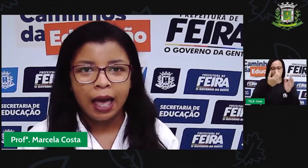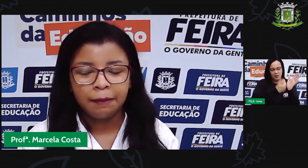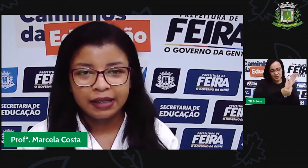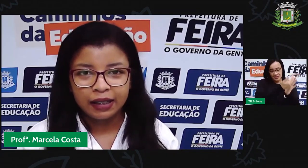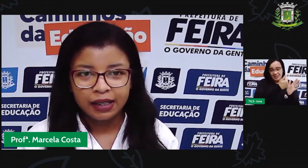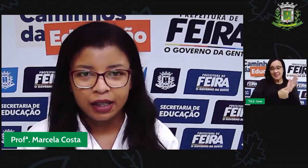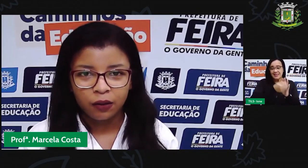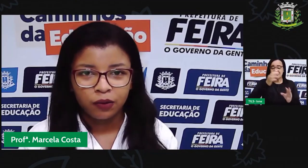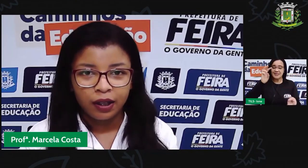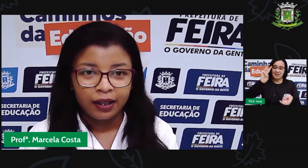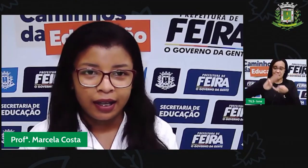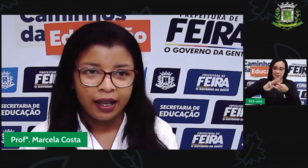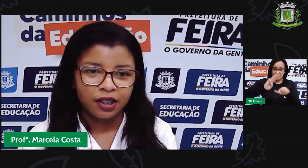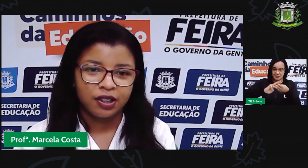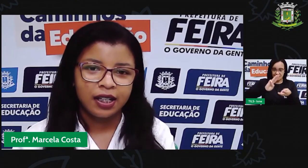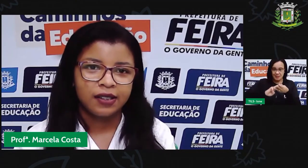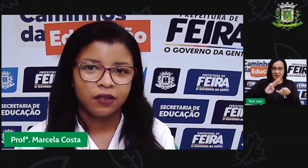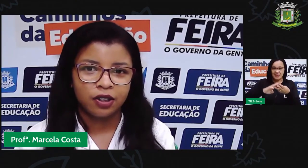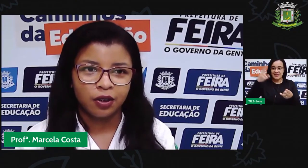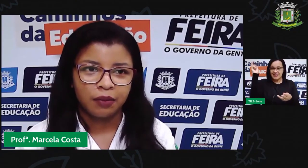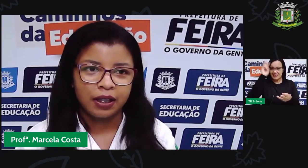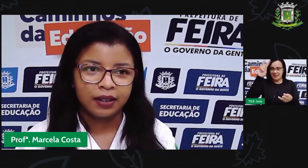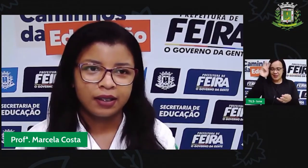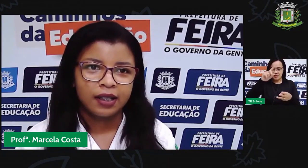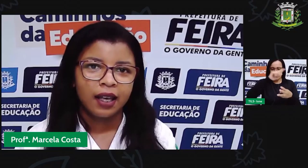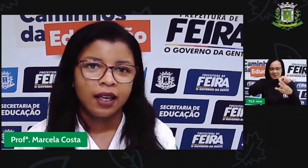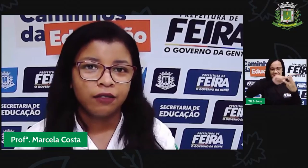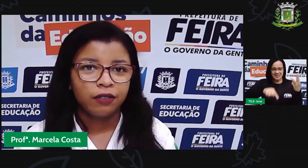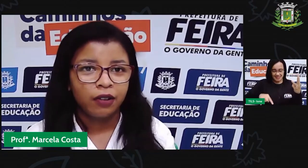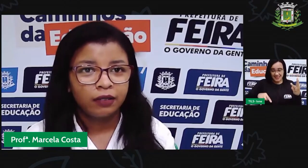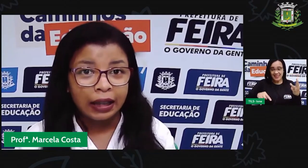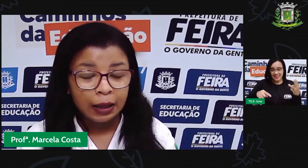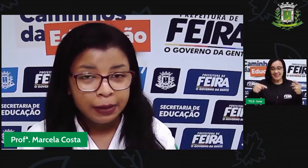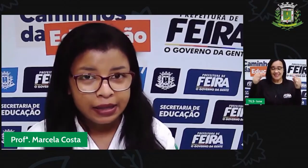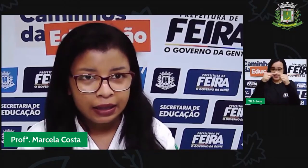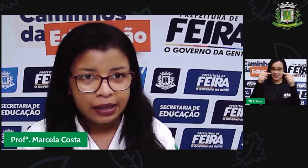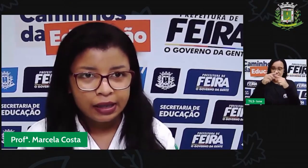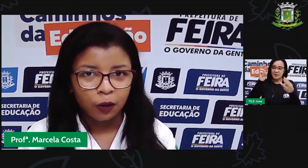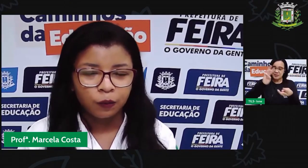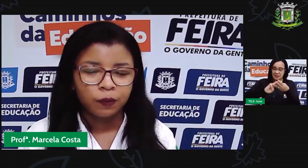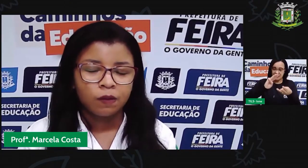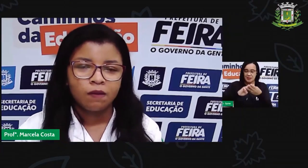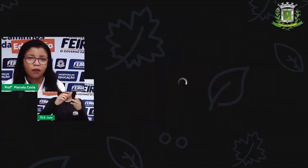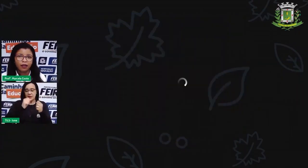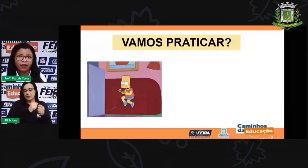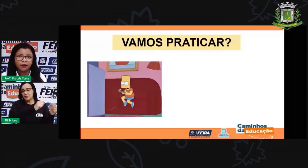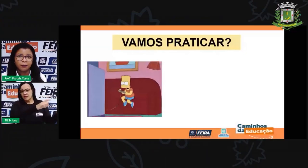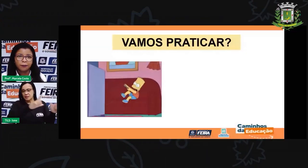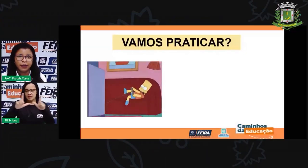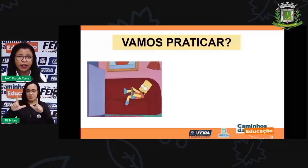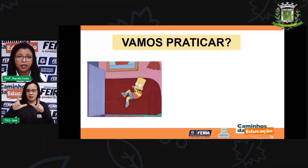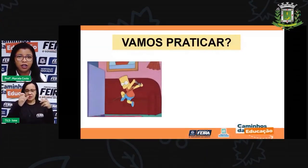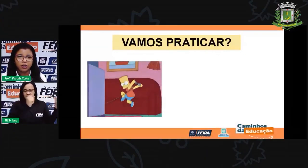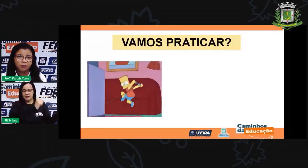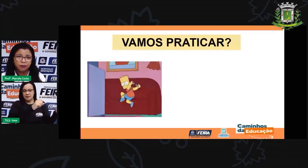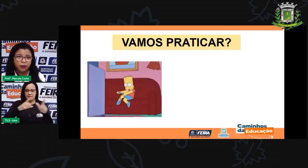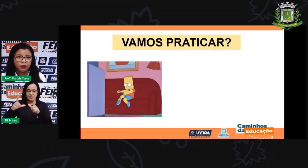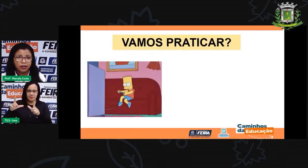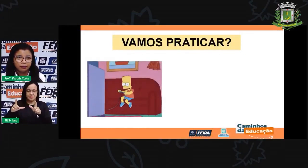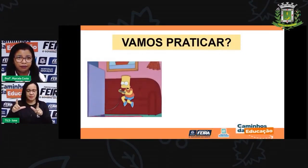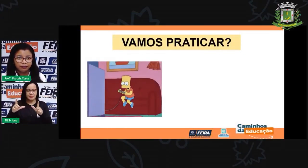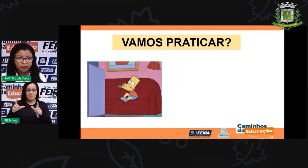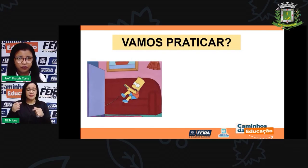Agora, crianças, que a gente já aprendeu a confeccionar o chapéu de três pontas, já